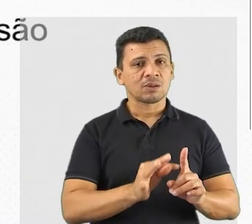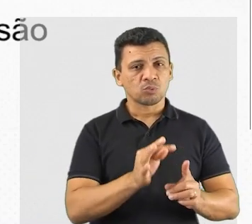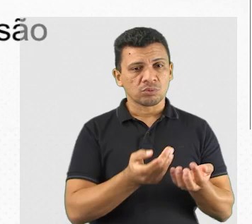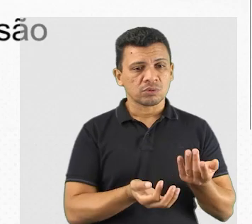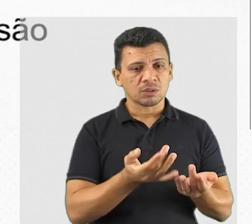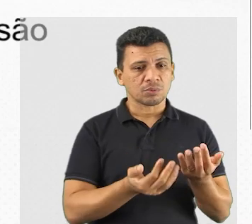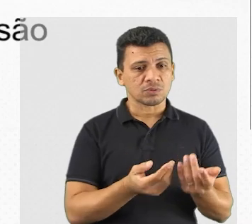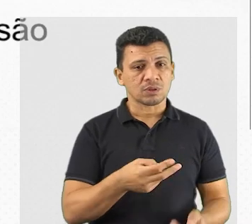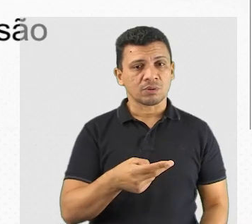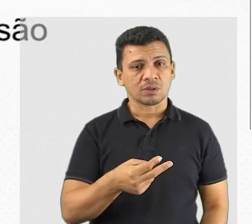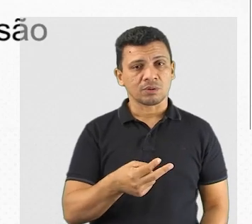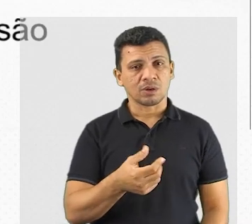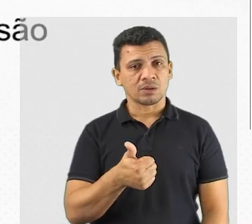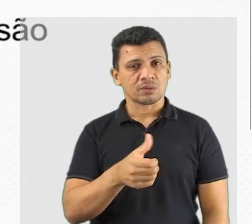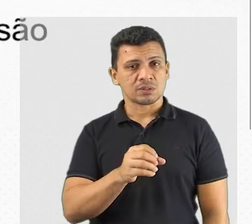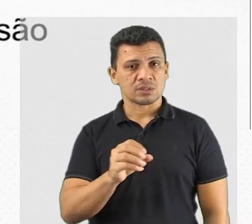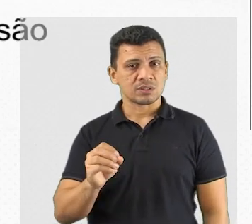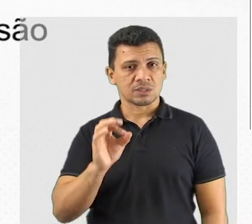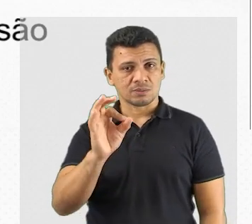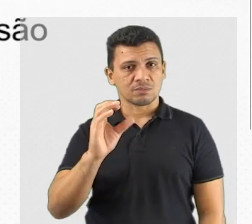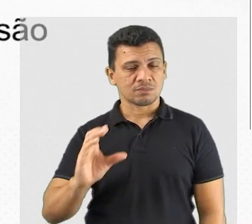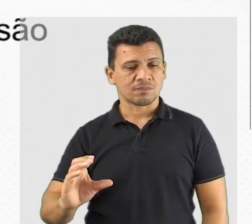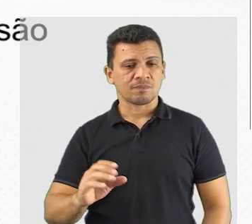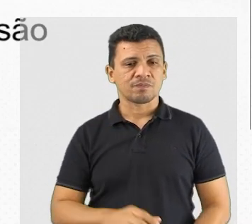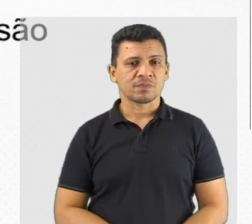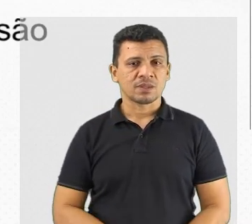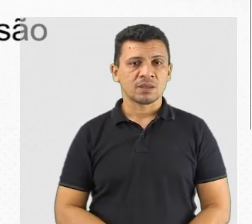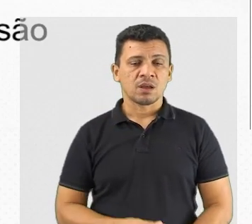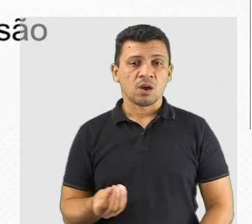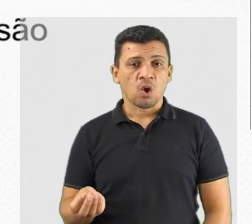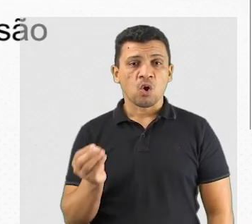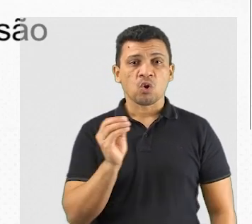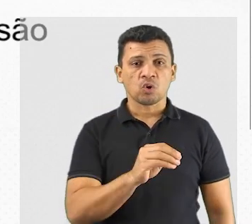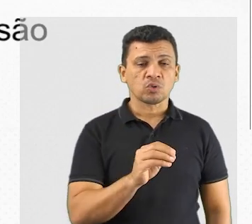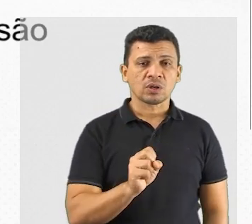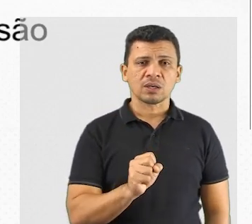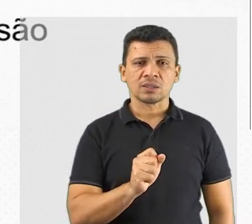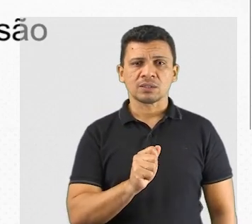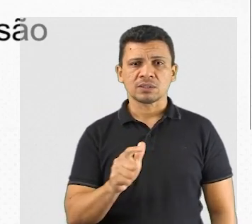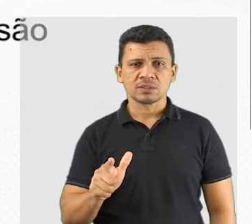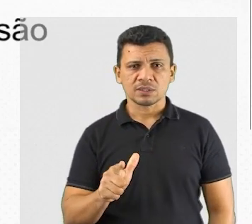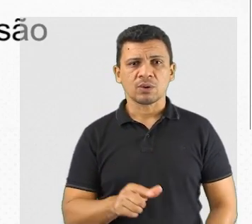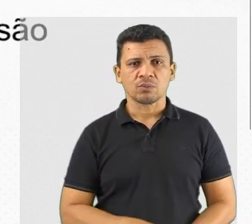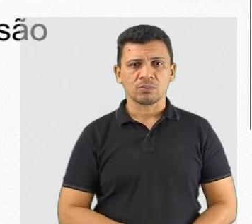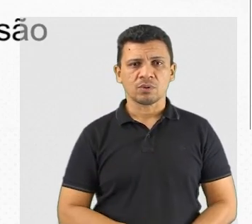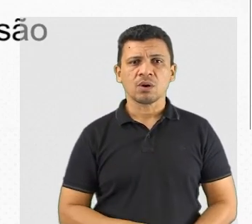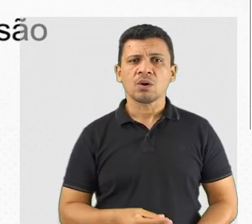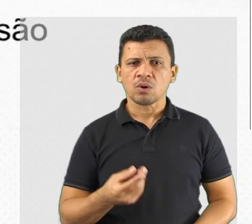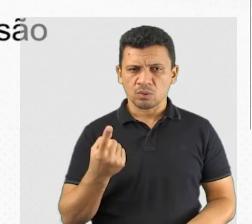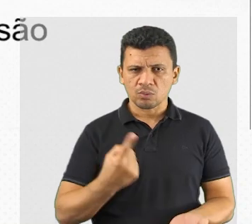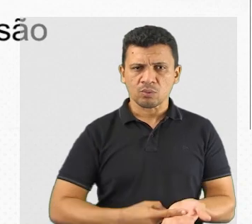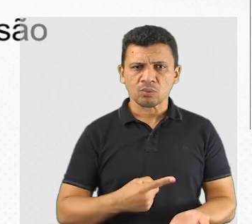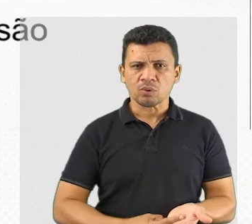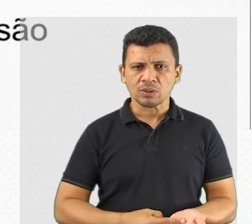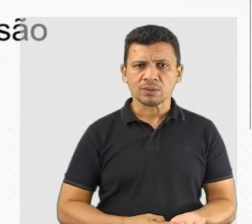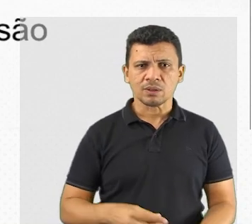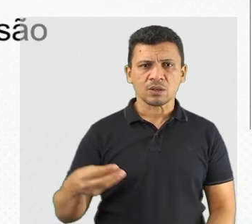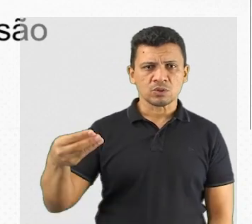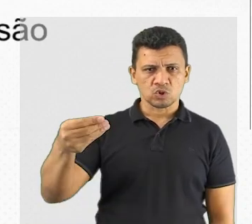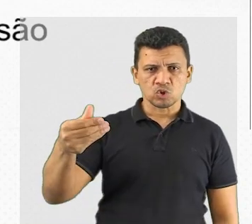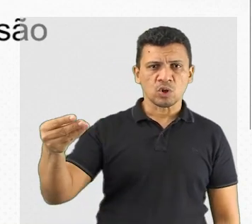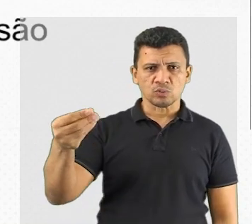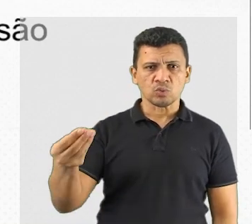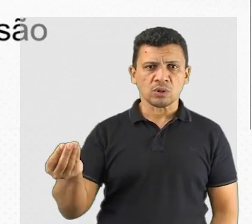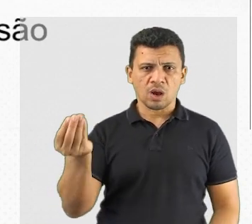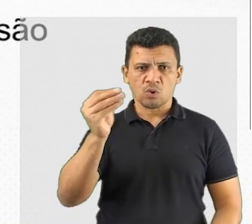Celsius. Se eu colocar sal, 200 gramas de sal, tu concorda que eu estou adicionando um soluto? E o que esse soluto faz com